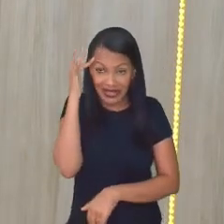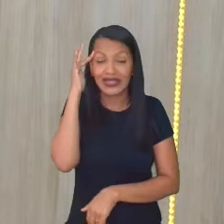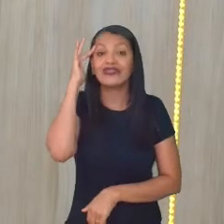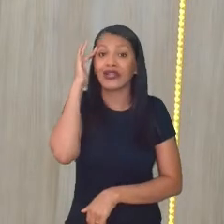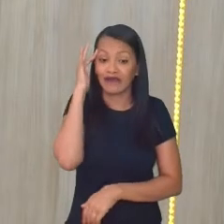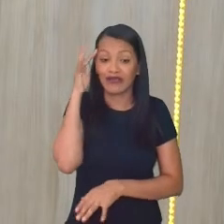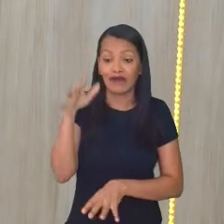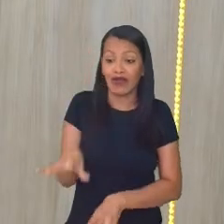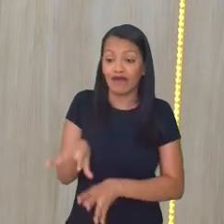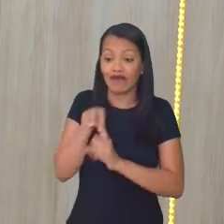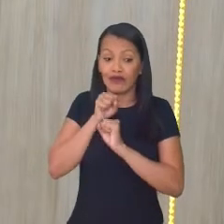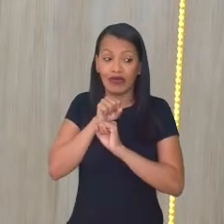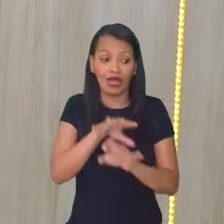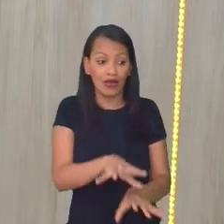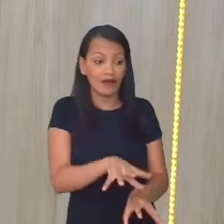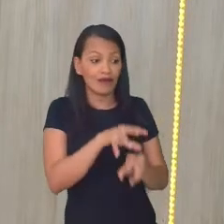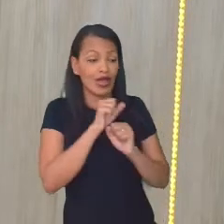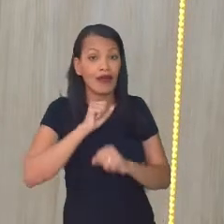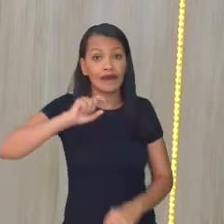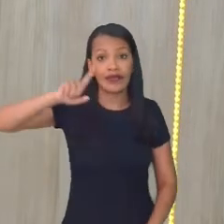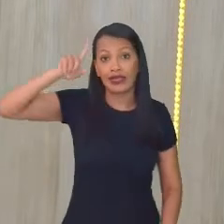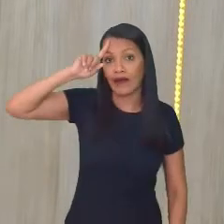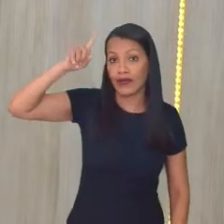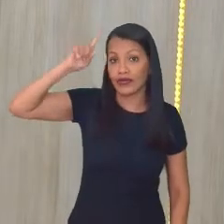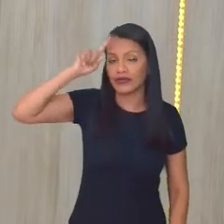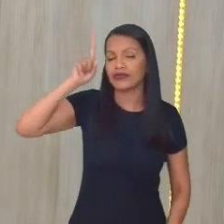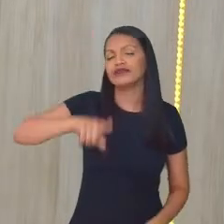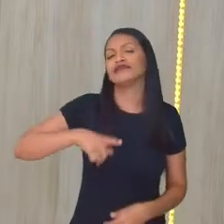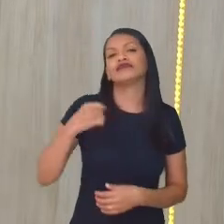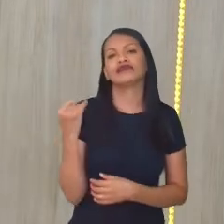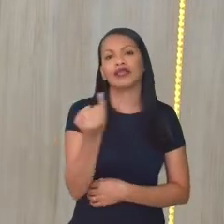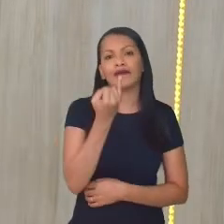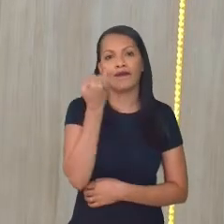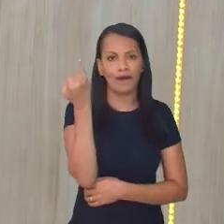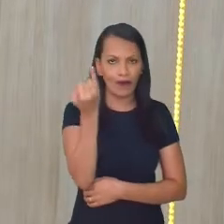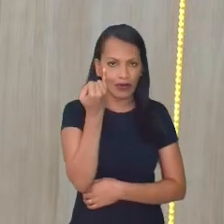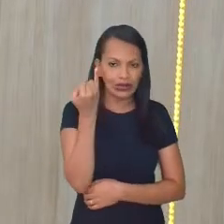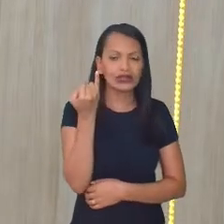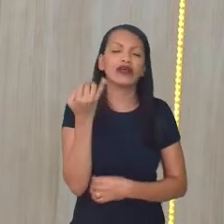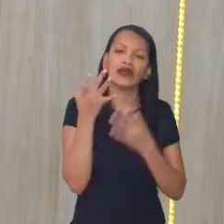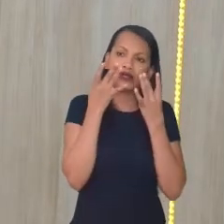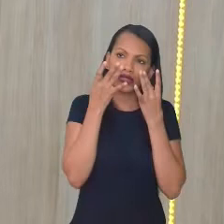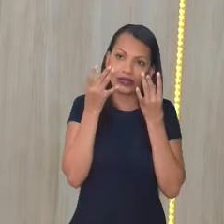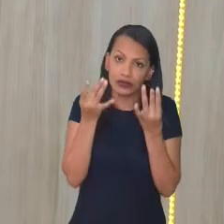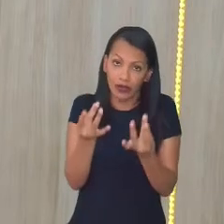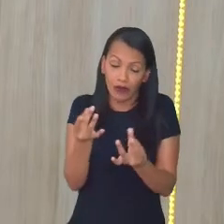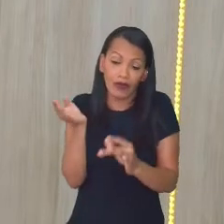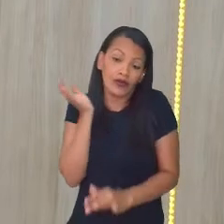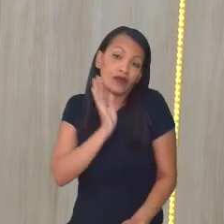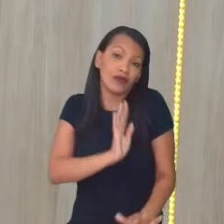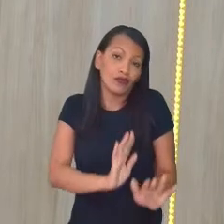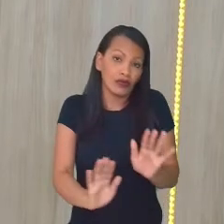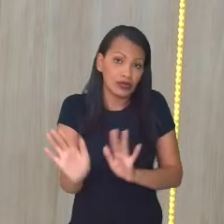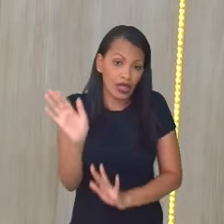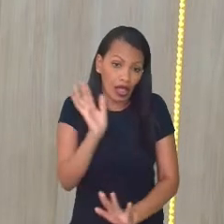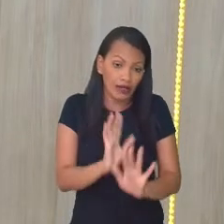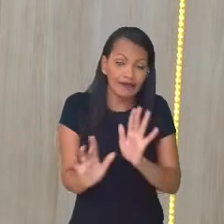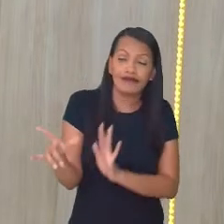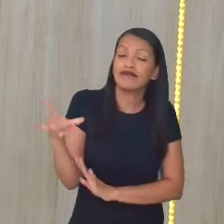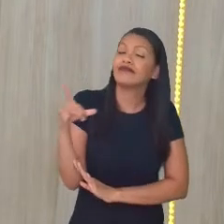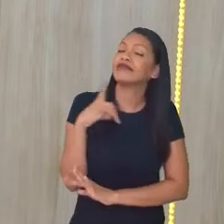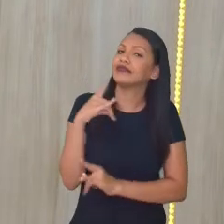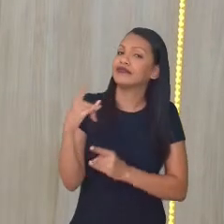sendo contaminadas diariamente. Então, é muito importante o alerta e o cuidado que devemos ter. E